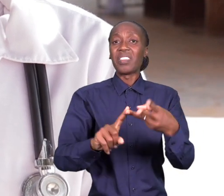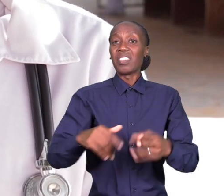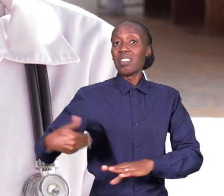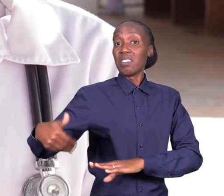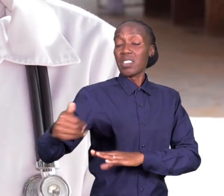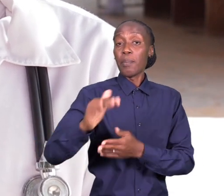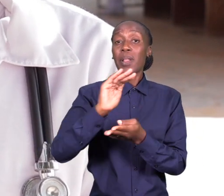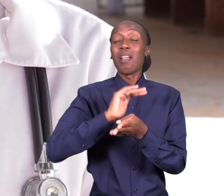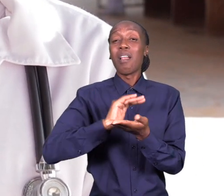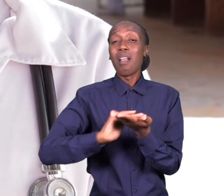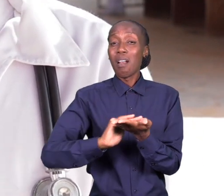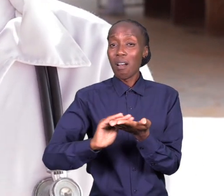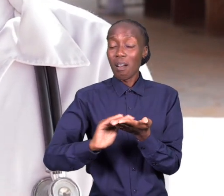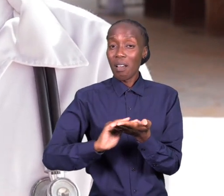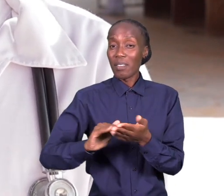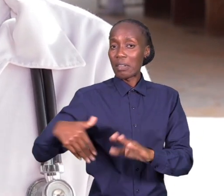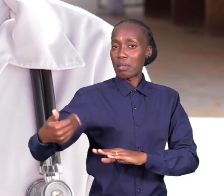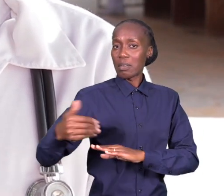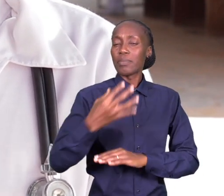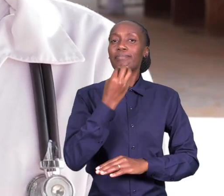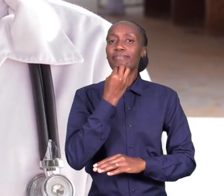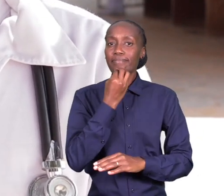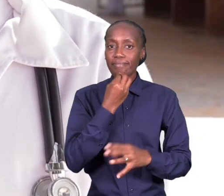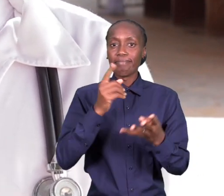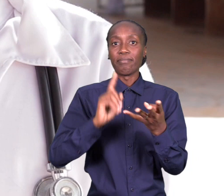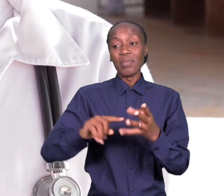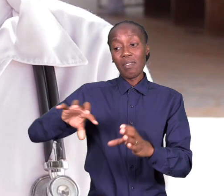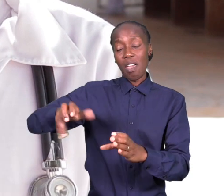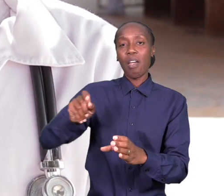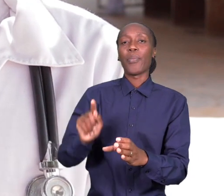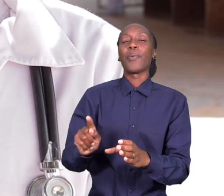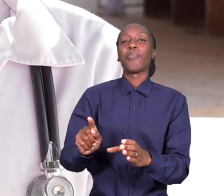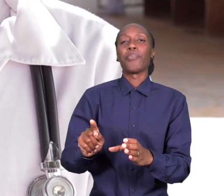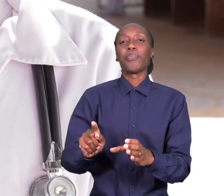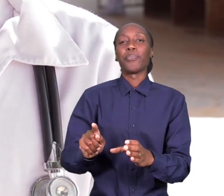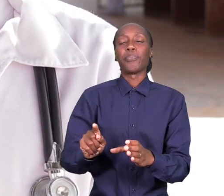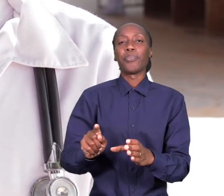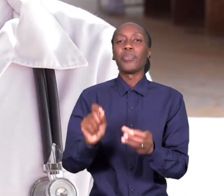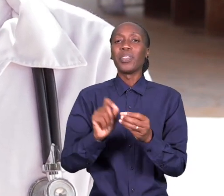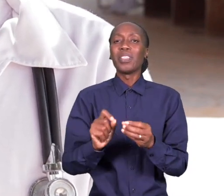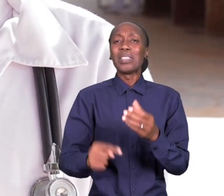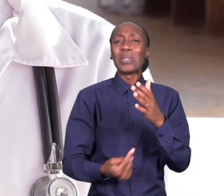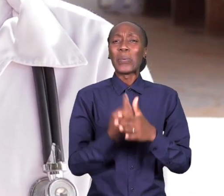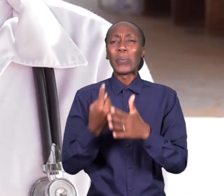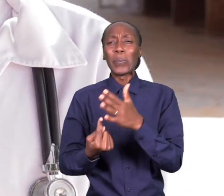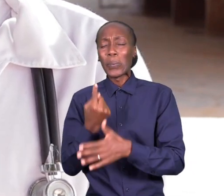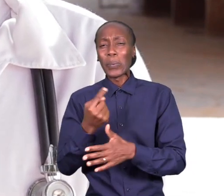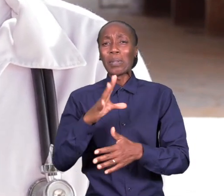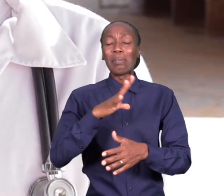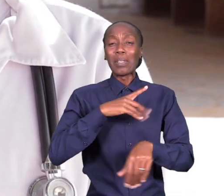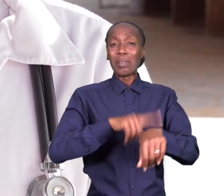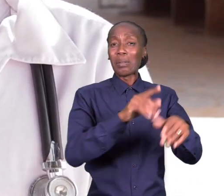lavar corretamente os alimentos, tratar a água. E também, nessa época, aumentam os casos de